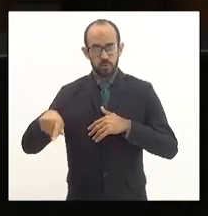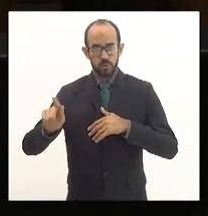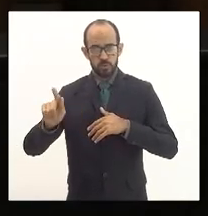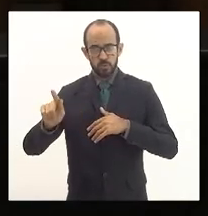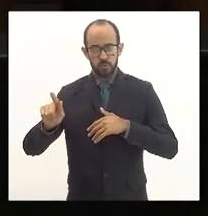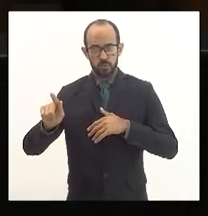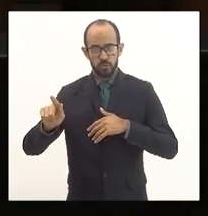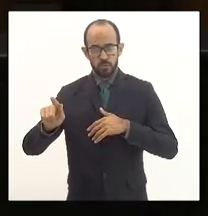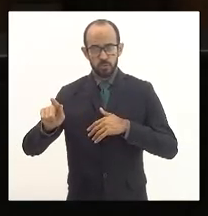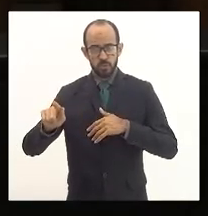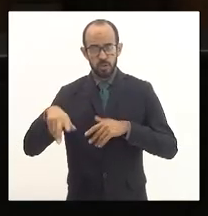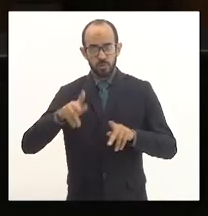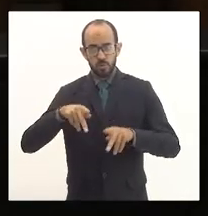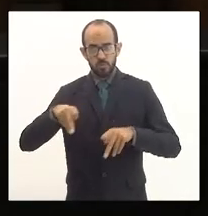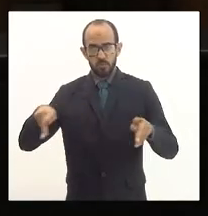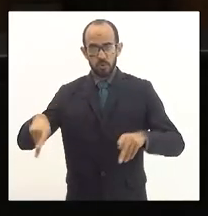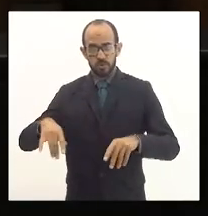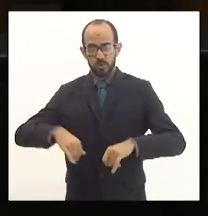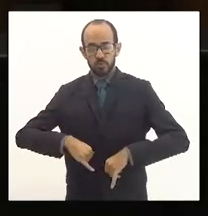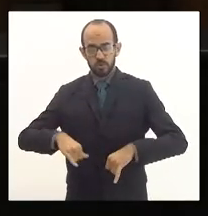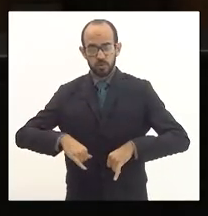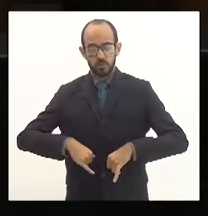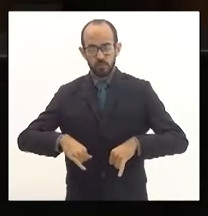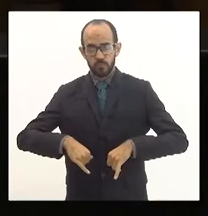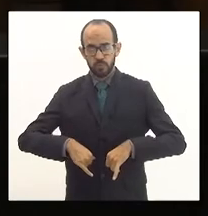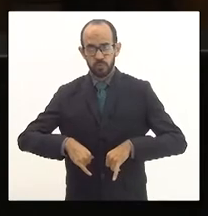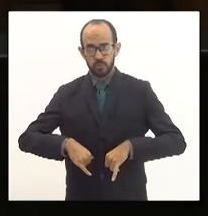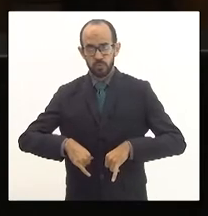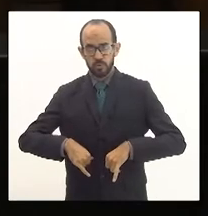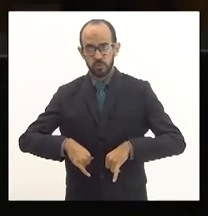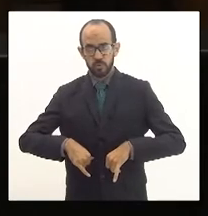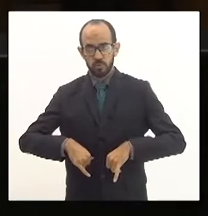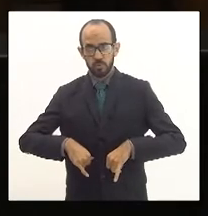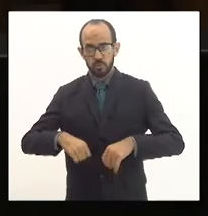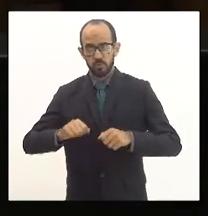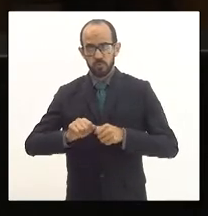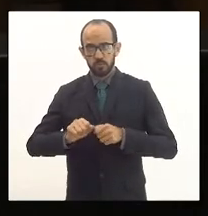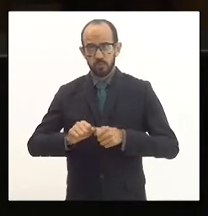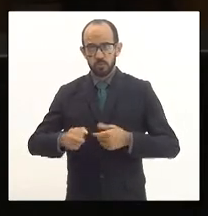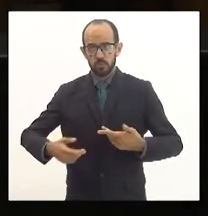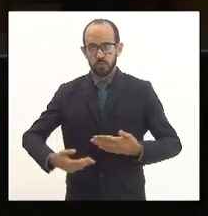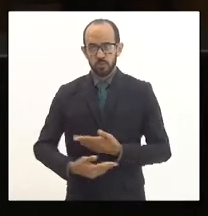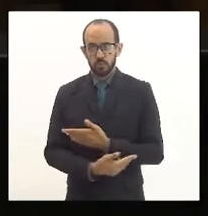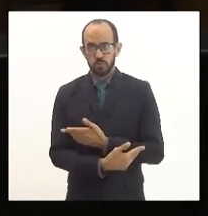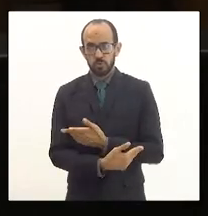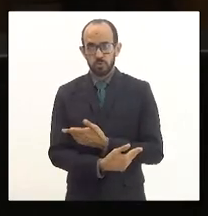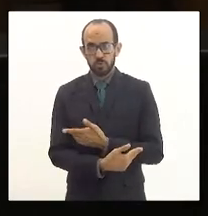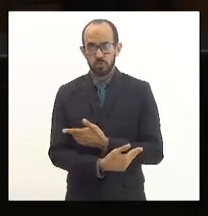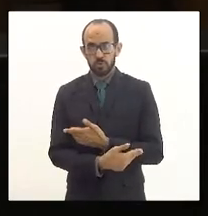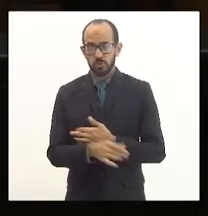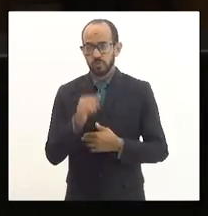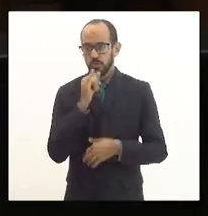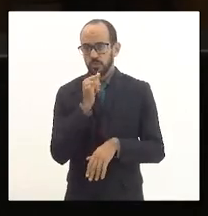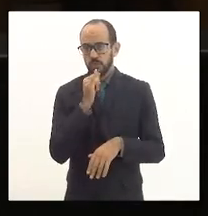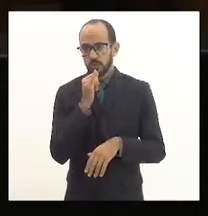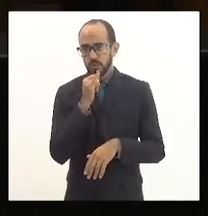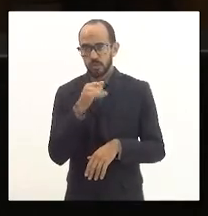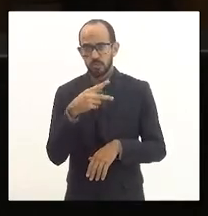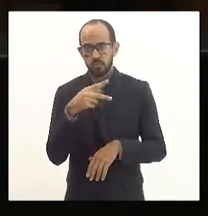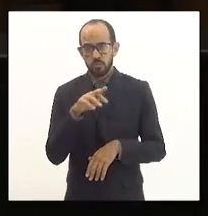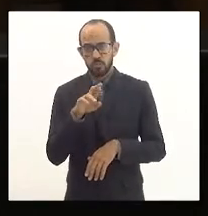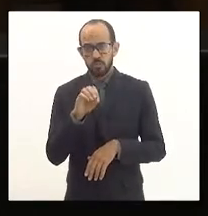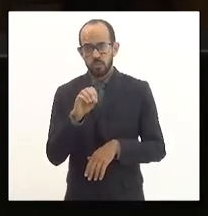do Rio de Janeiro tá penando para fazer cirurgias por exemplo cirurgia de próstata